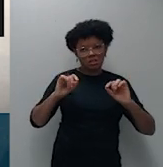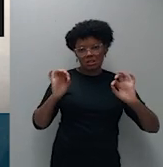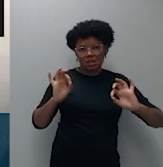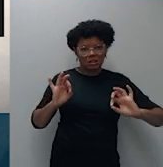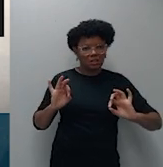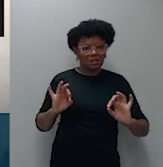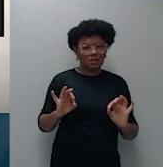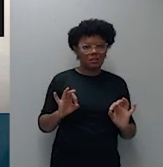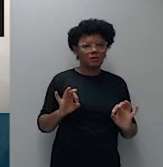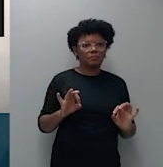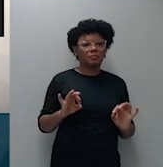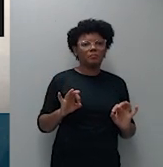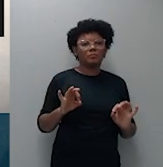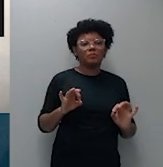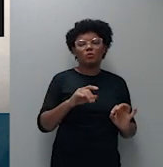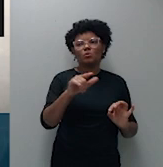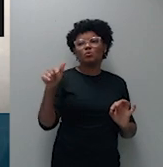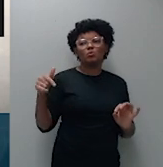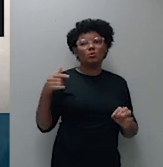destaque